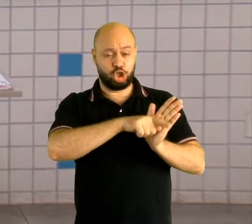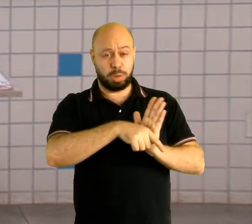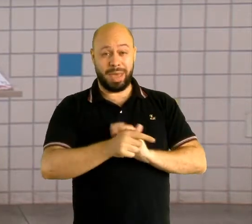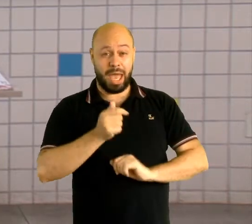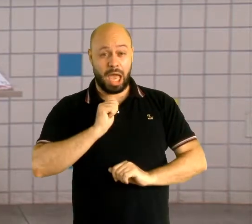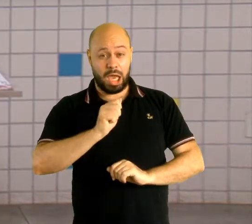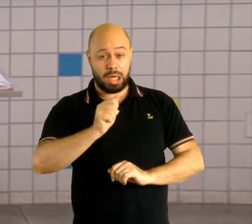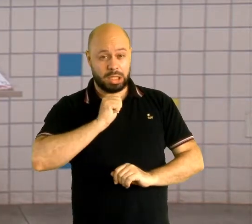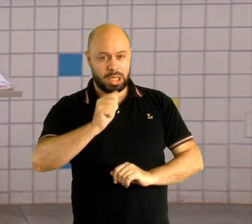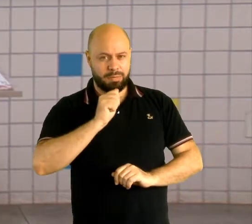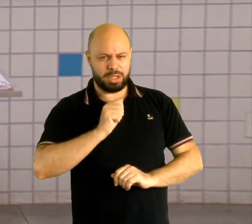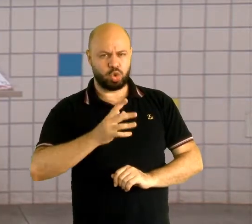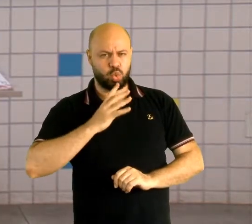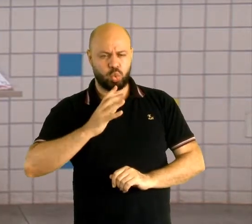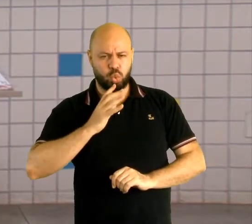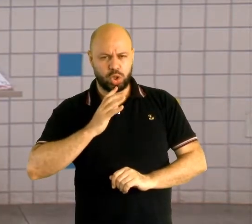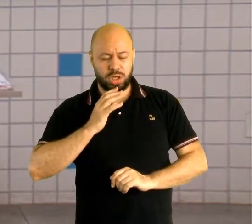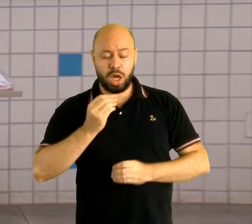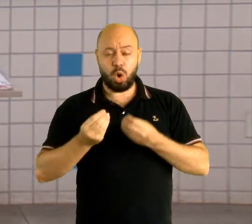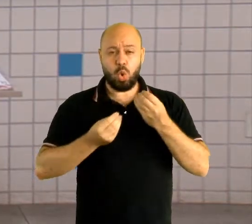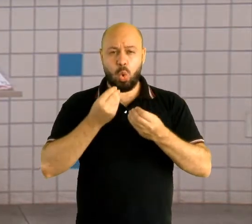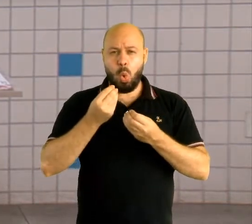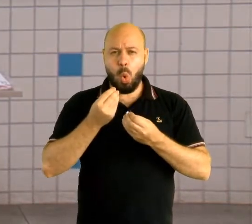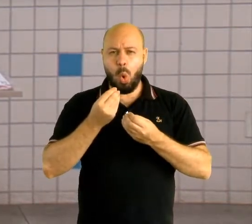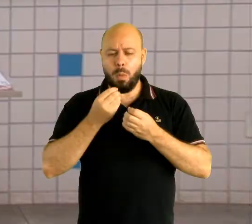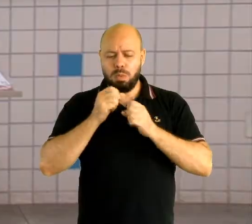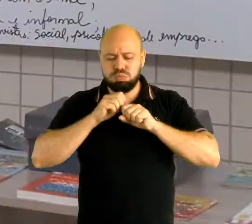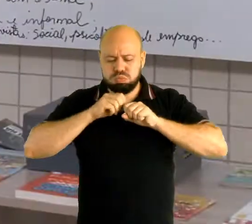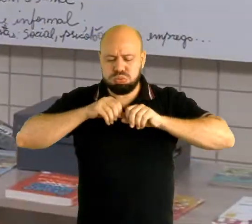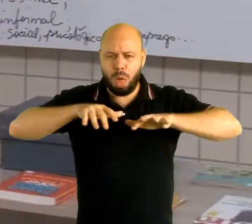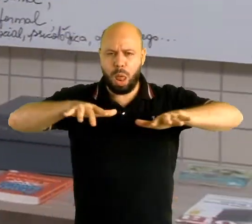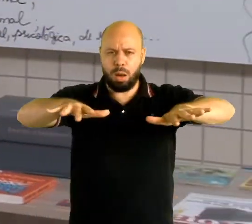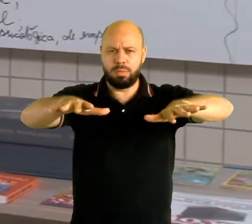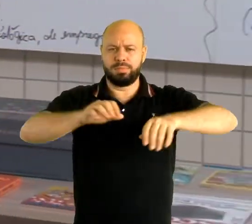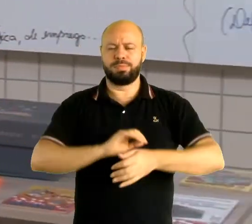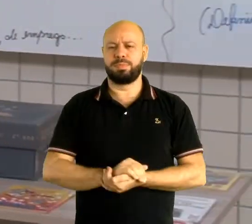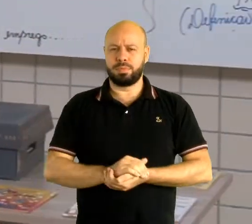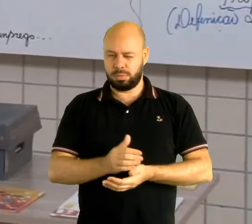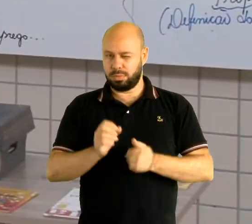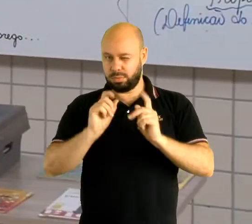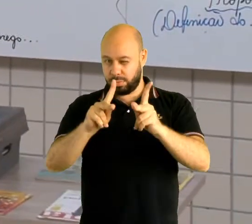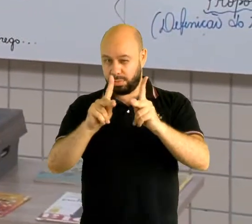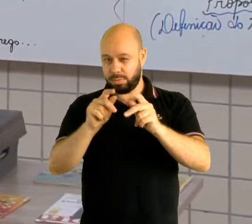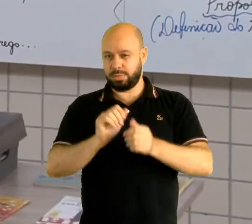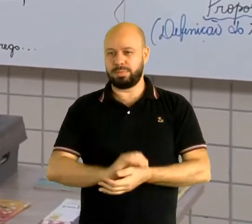ele é e onde ele é veiculado, ok?